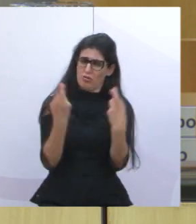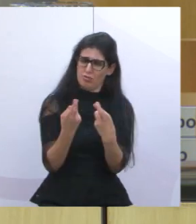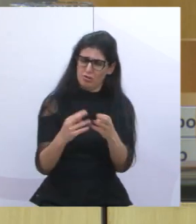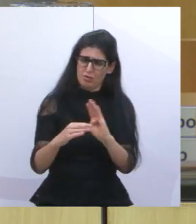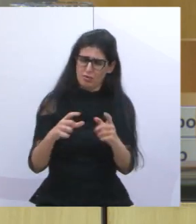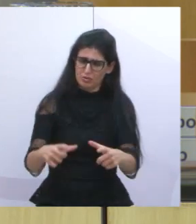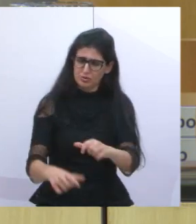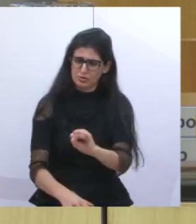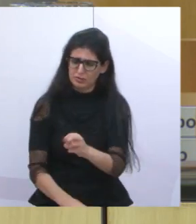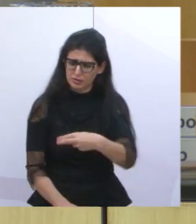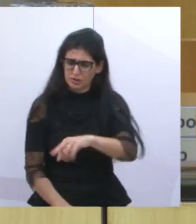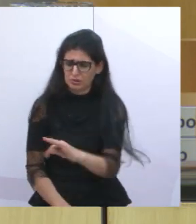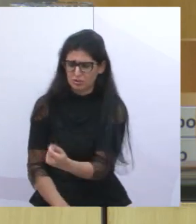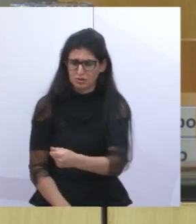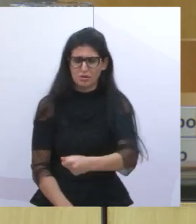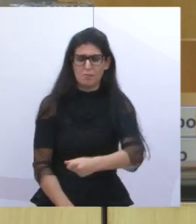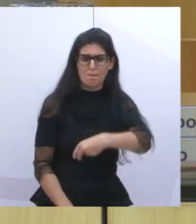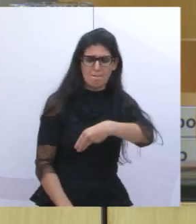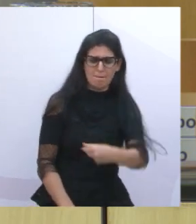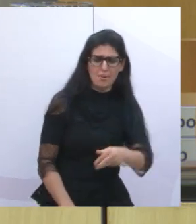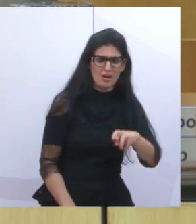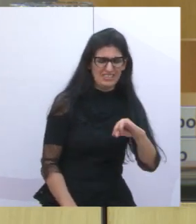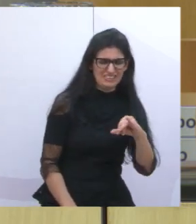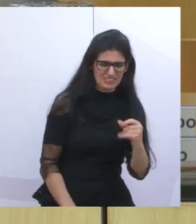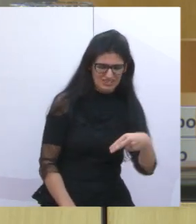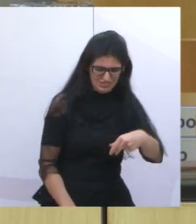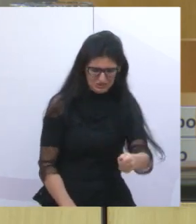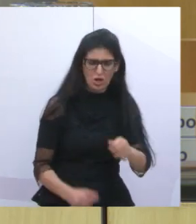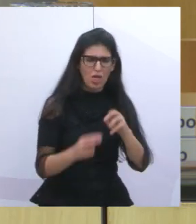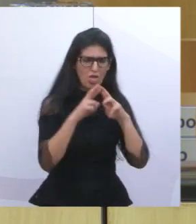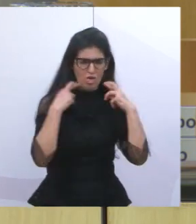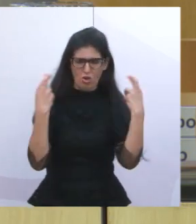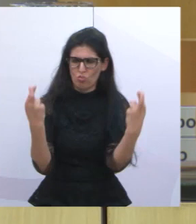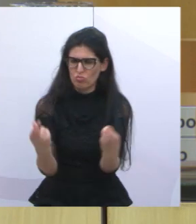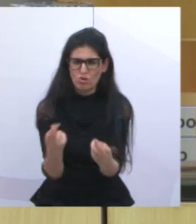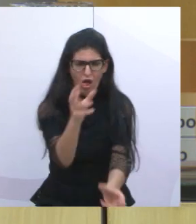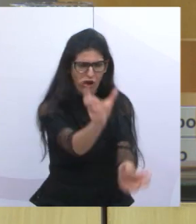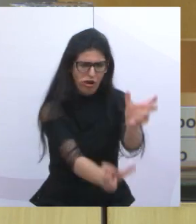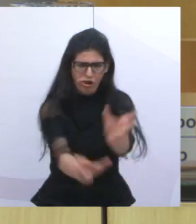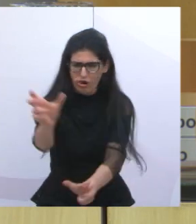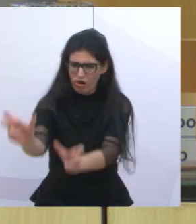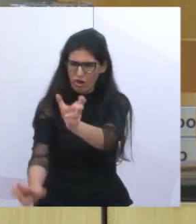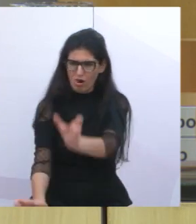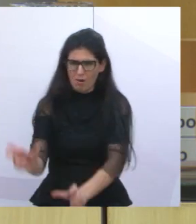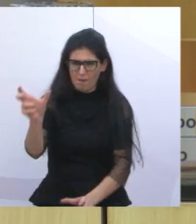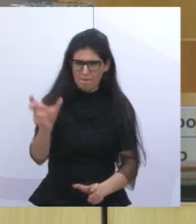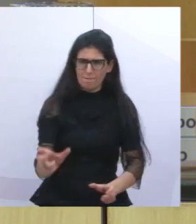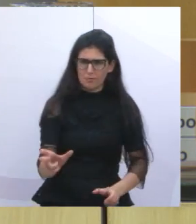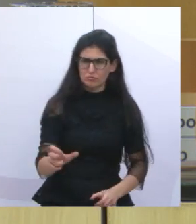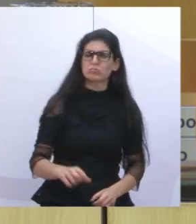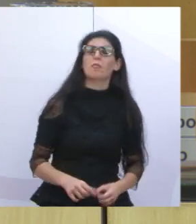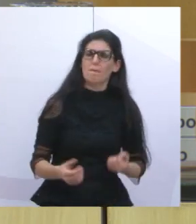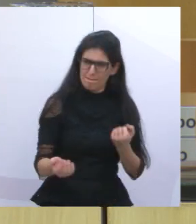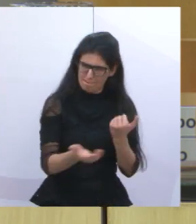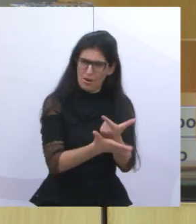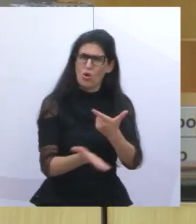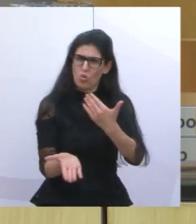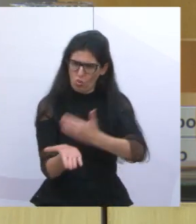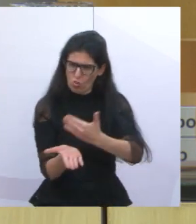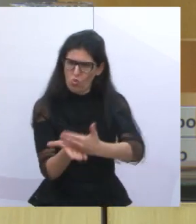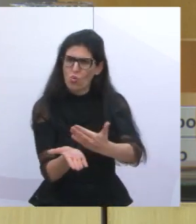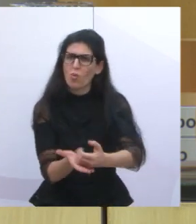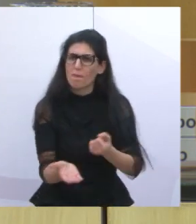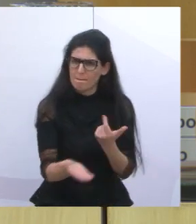Santa Marina, reunimos várias pessoas e todas elas já pagaram várias prestações, mas pararam de pagar